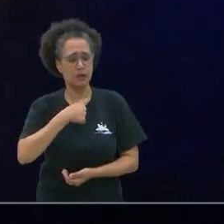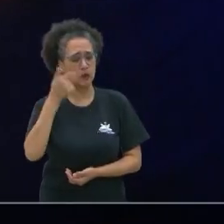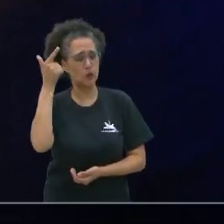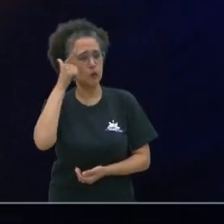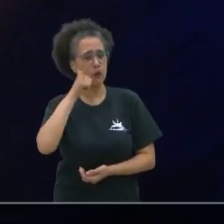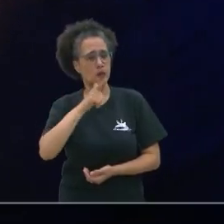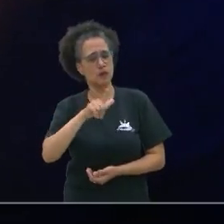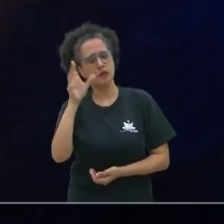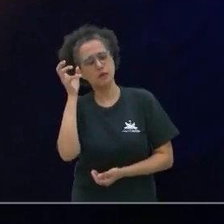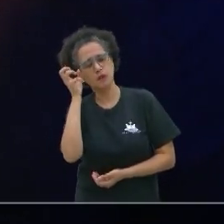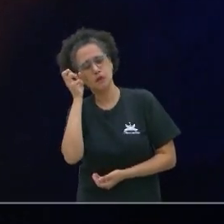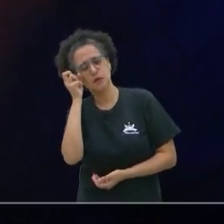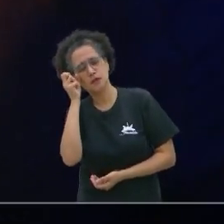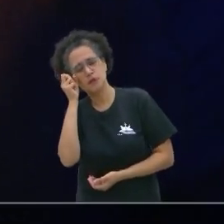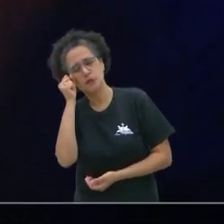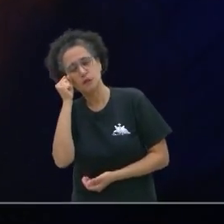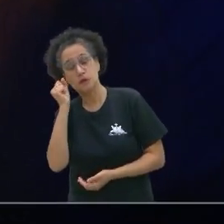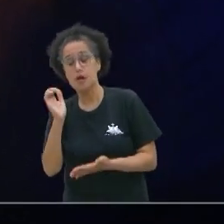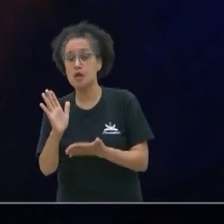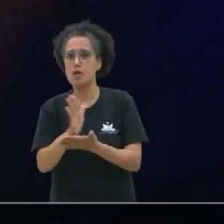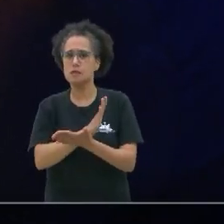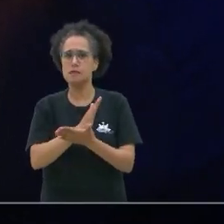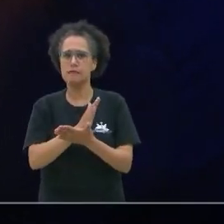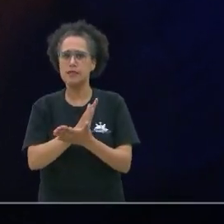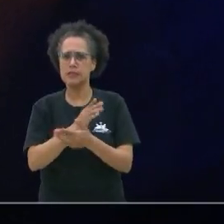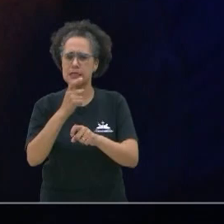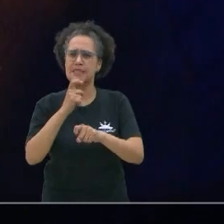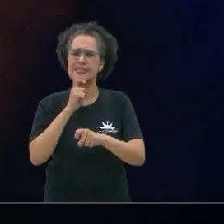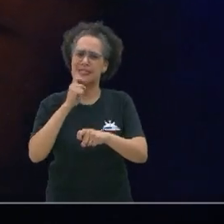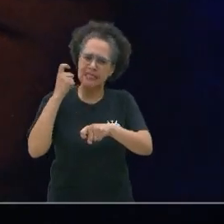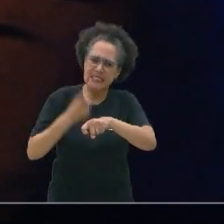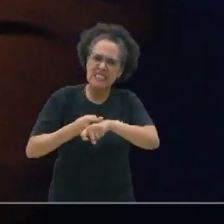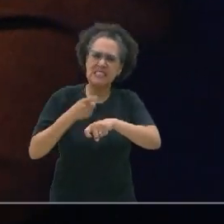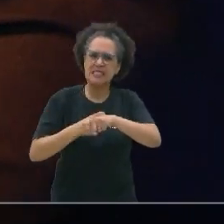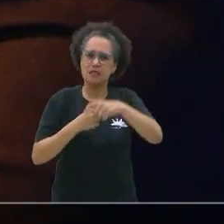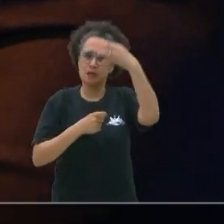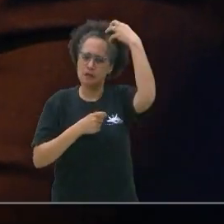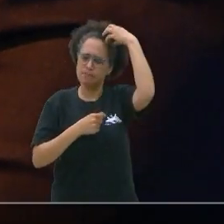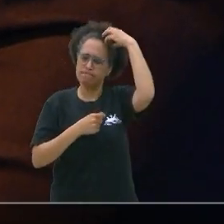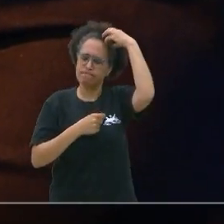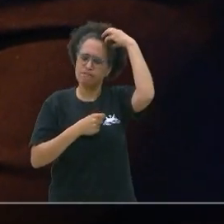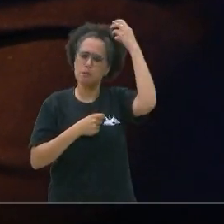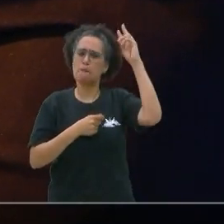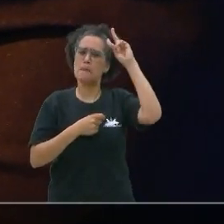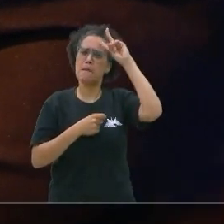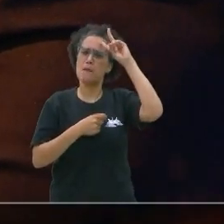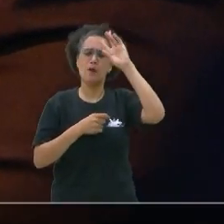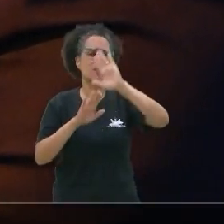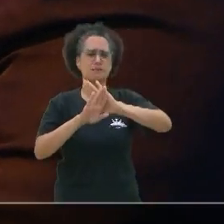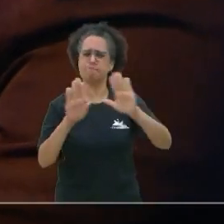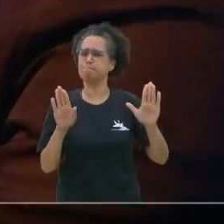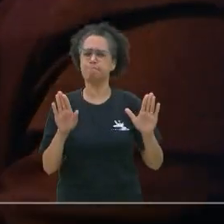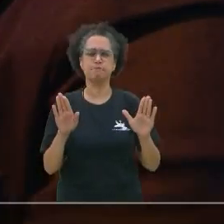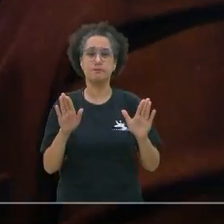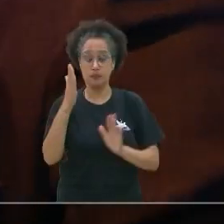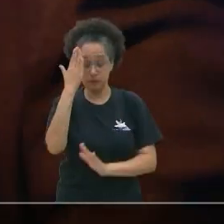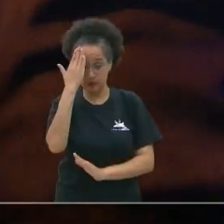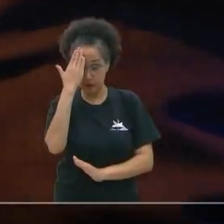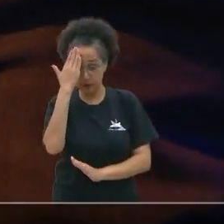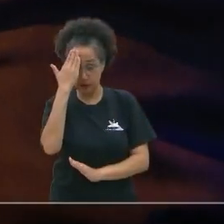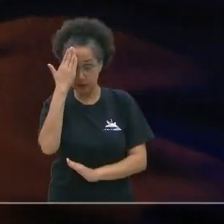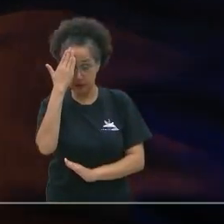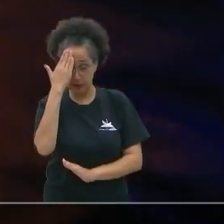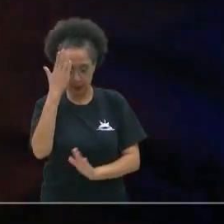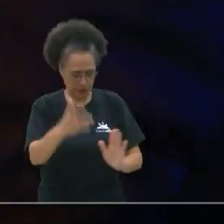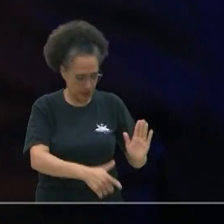adormecer. Muitas vezes congelou na sua memória. Vai pedindo isso para ele. Sabes que a espada da dor